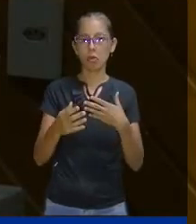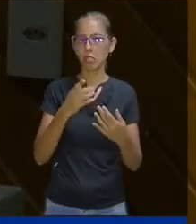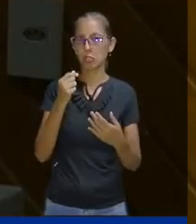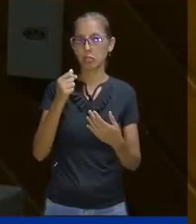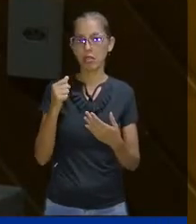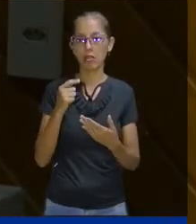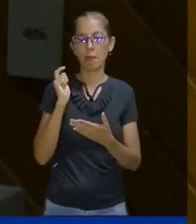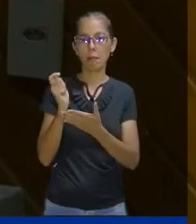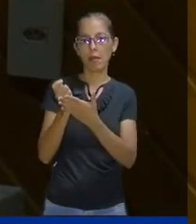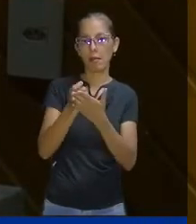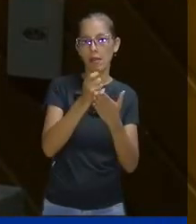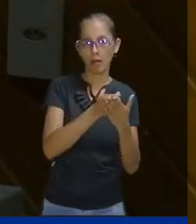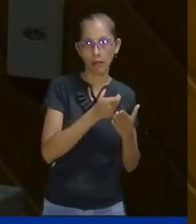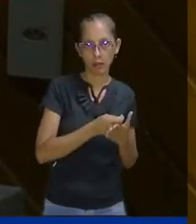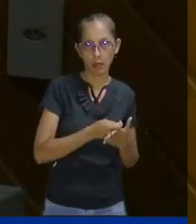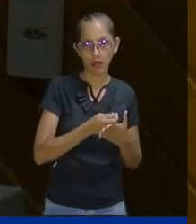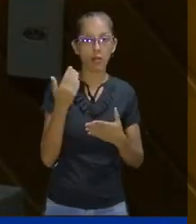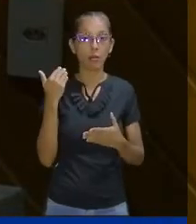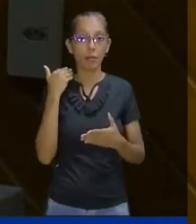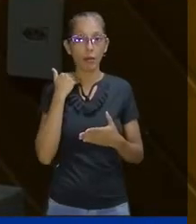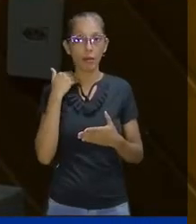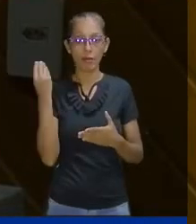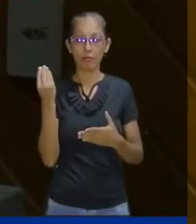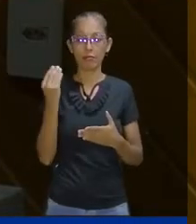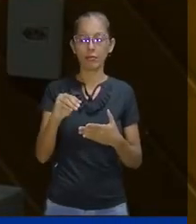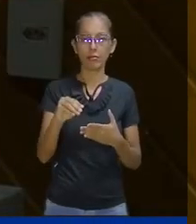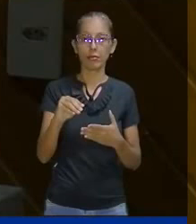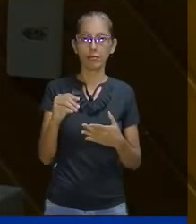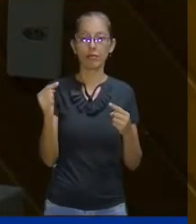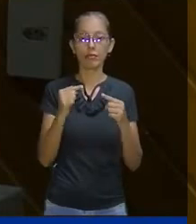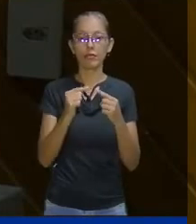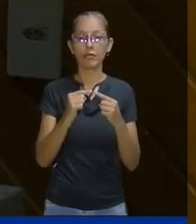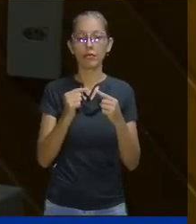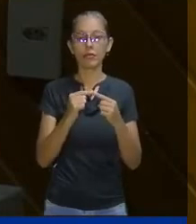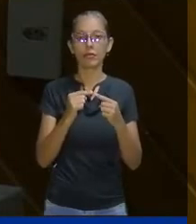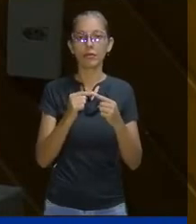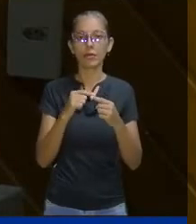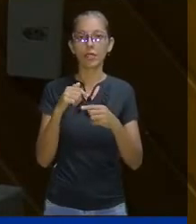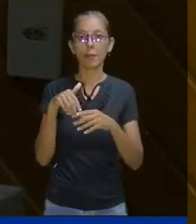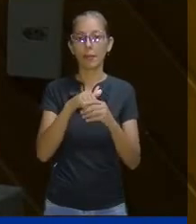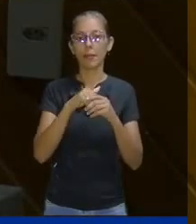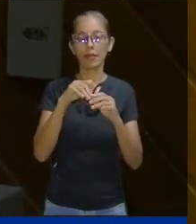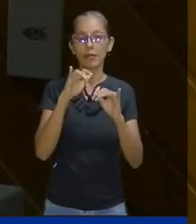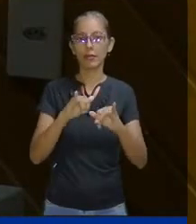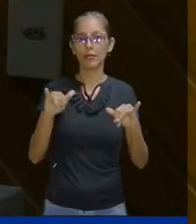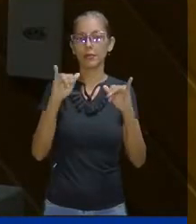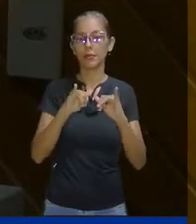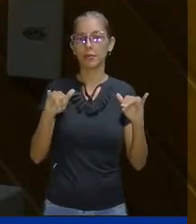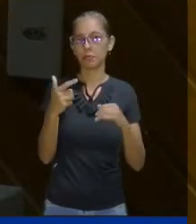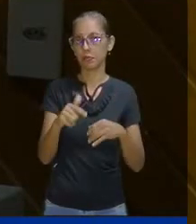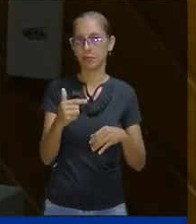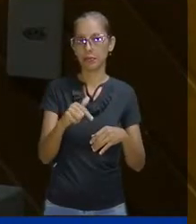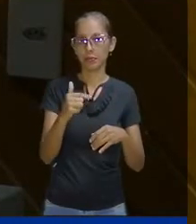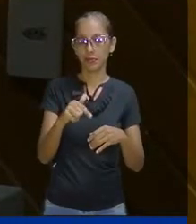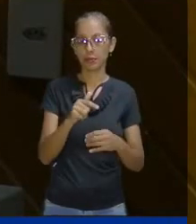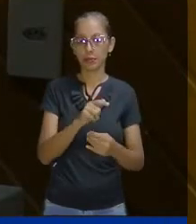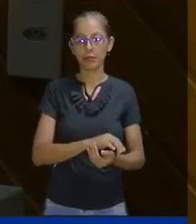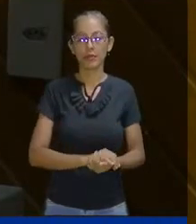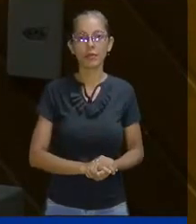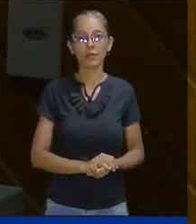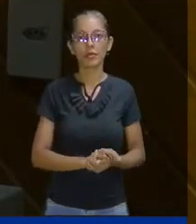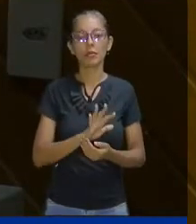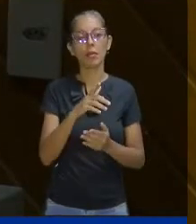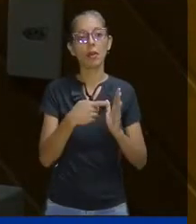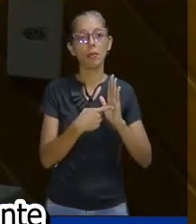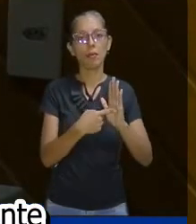conta bancária específica de campanha para recursos privados, nem foi apresentada qualquer justificativa em razão